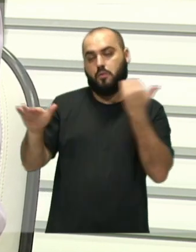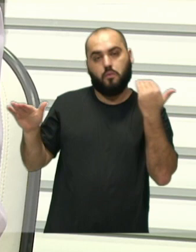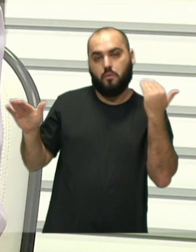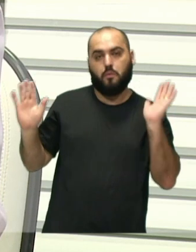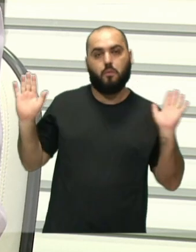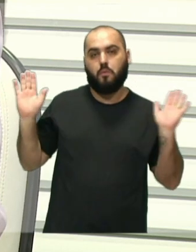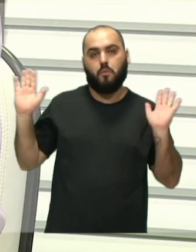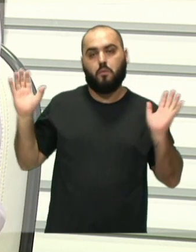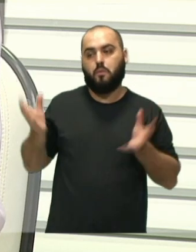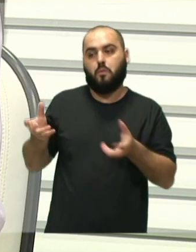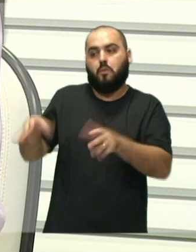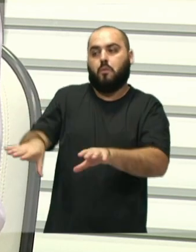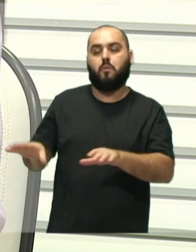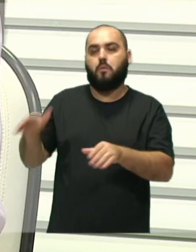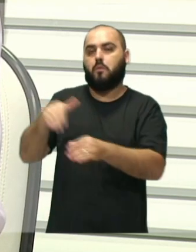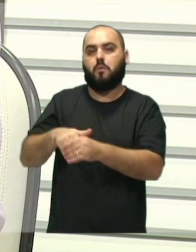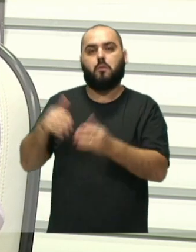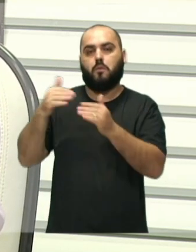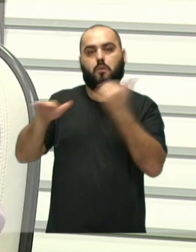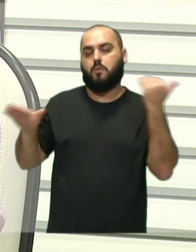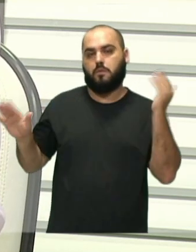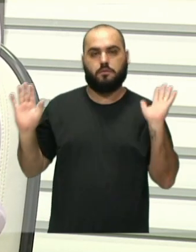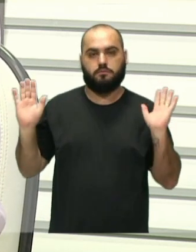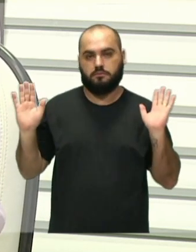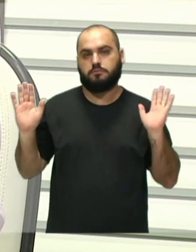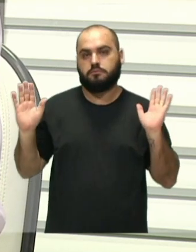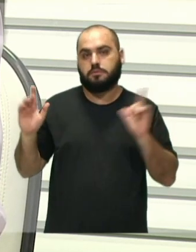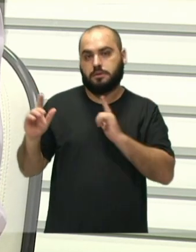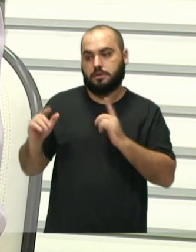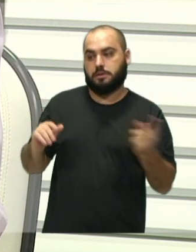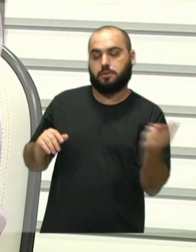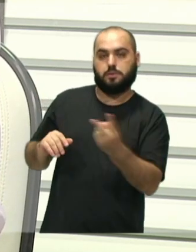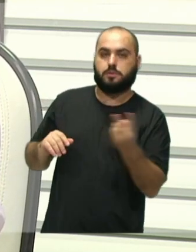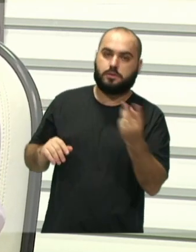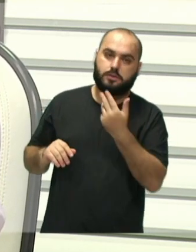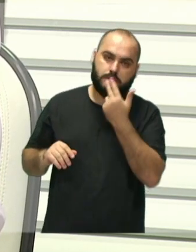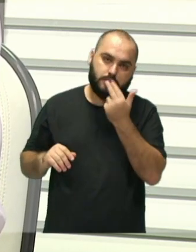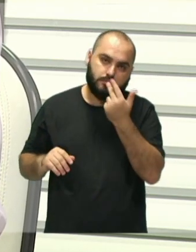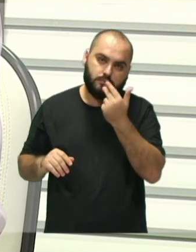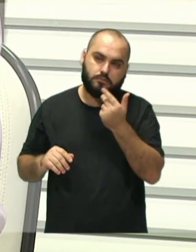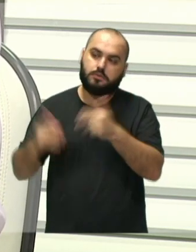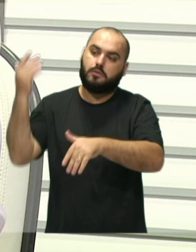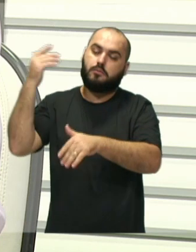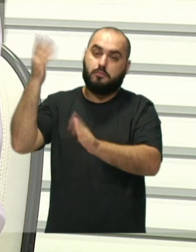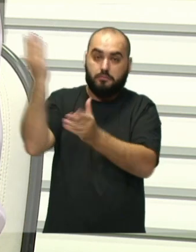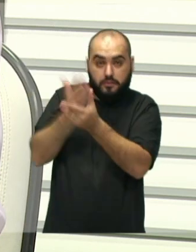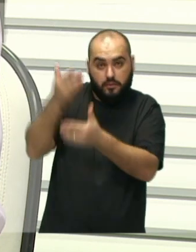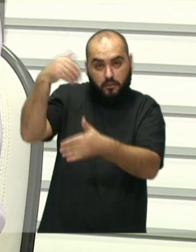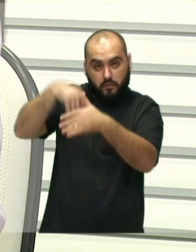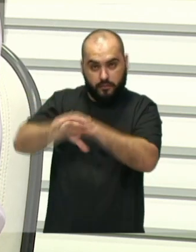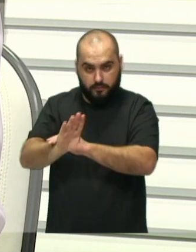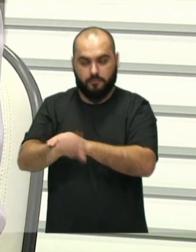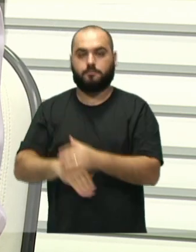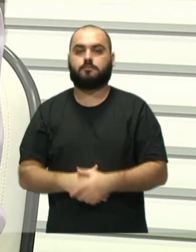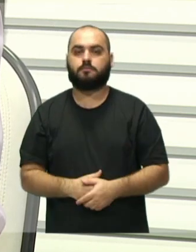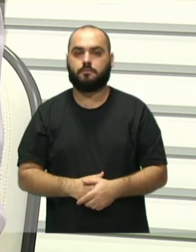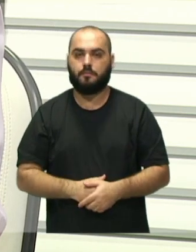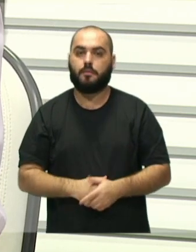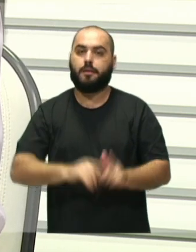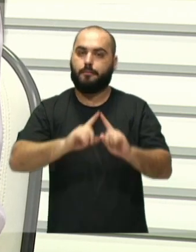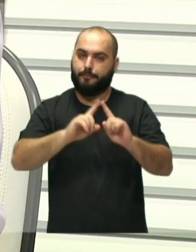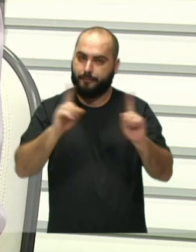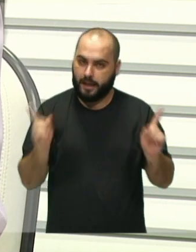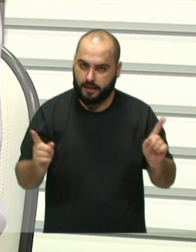a contrário dizendo que não concordo parecer e naquele momento pede aprovação desse processo mas é o processo